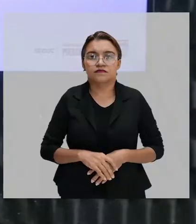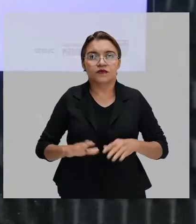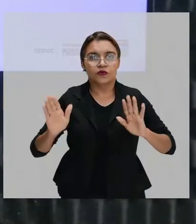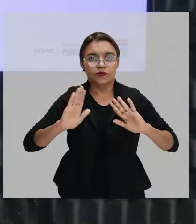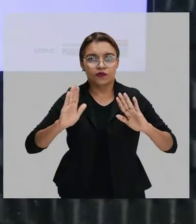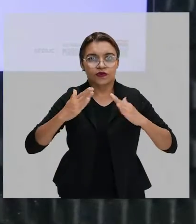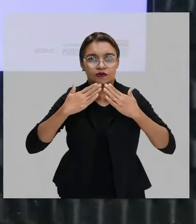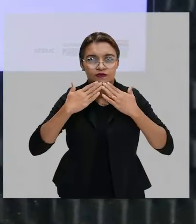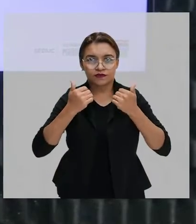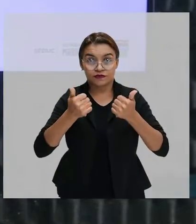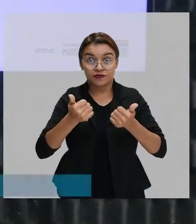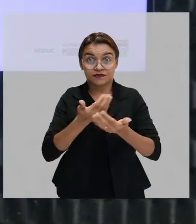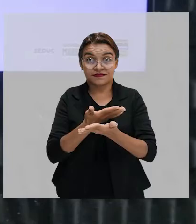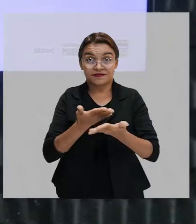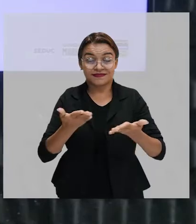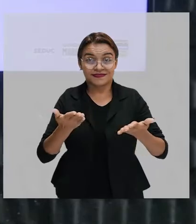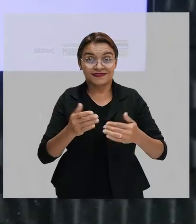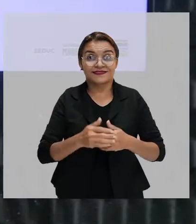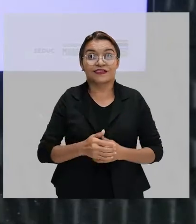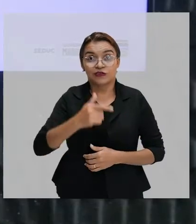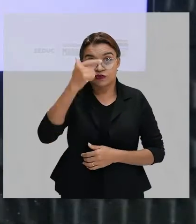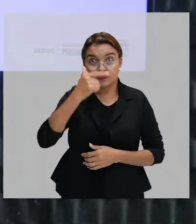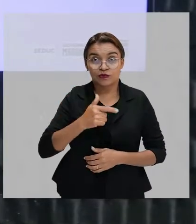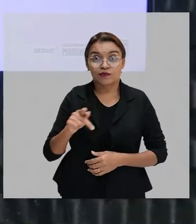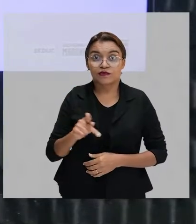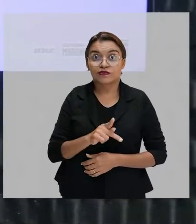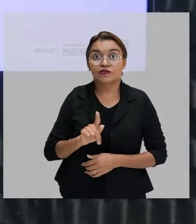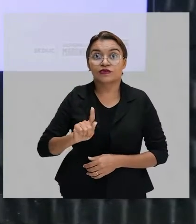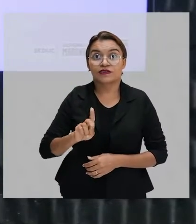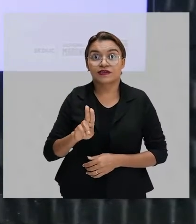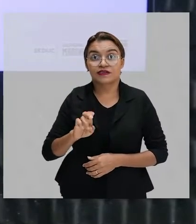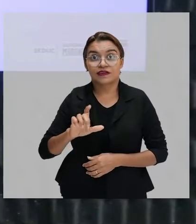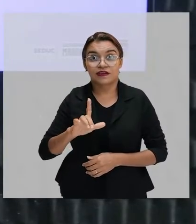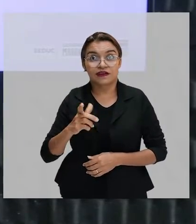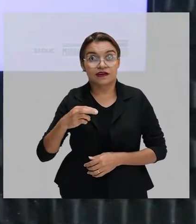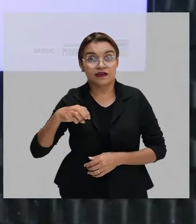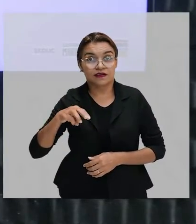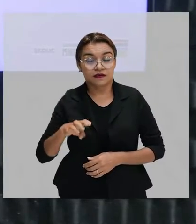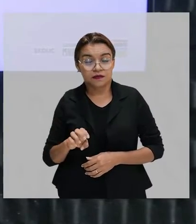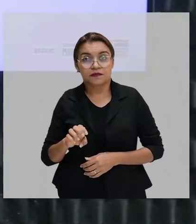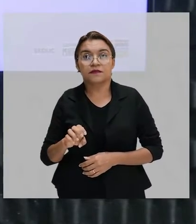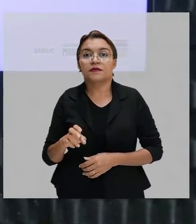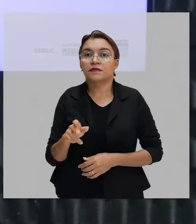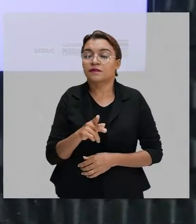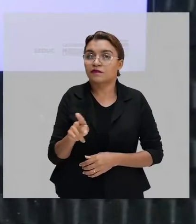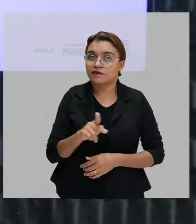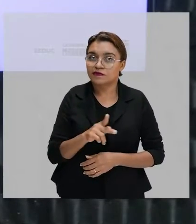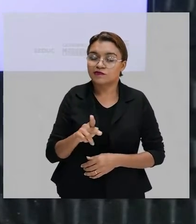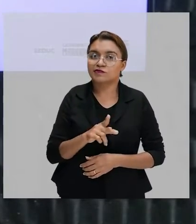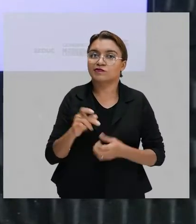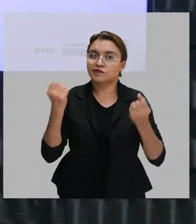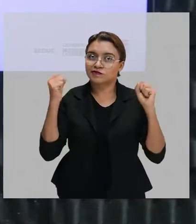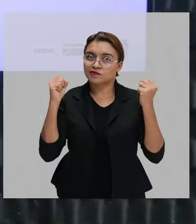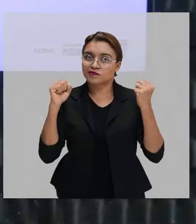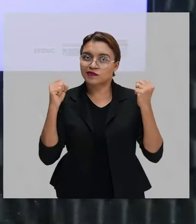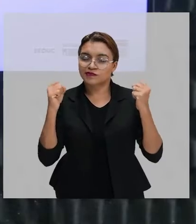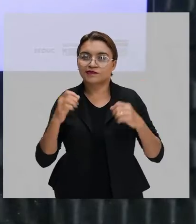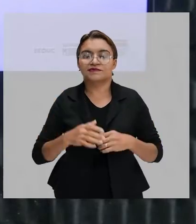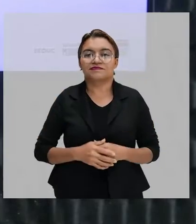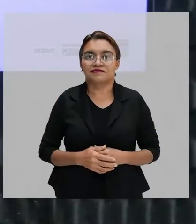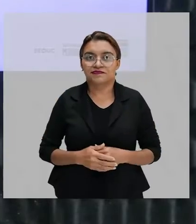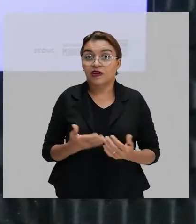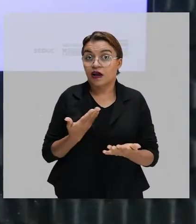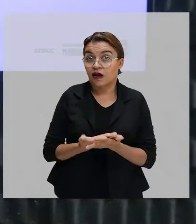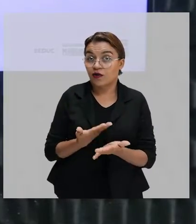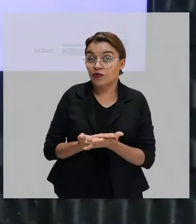o Olá galerinha tudo bem com vocês Guilherme Campos aqui professor de educação física da rede estadual do Maranhão e